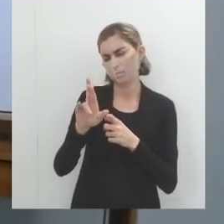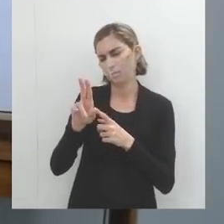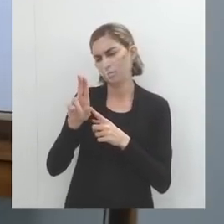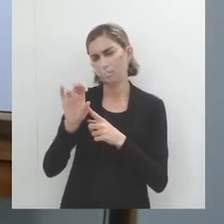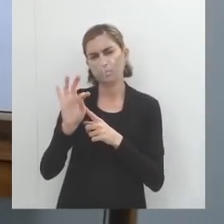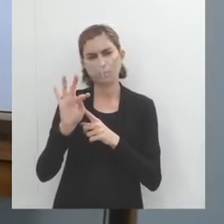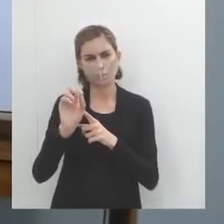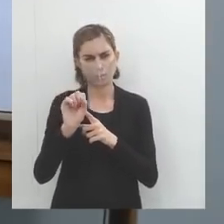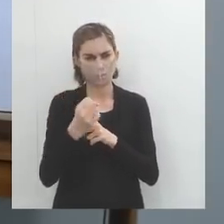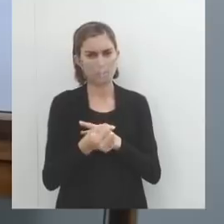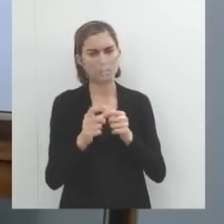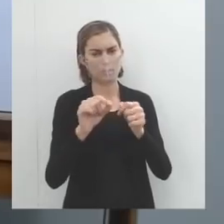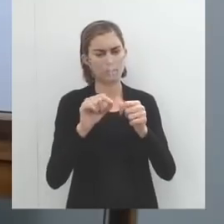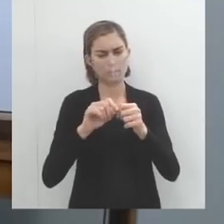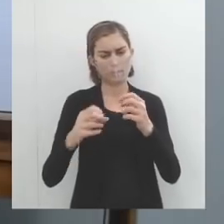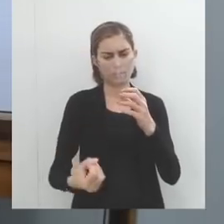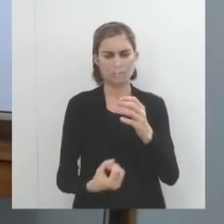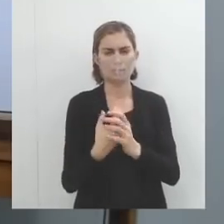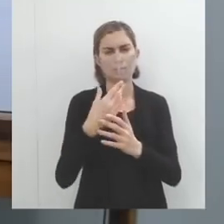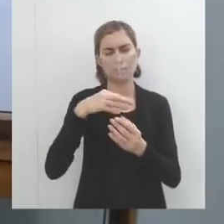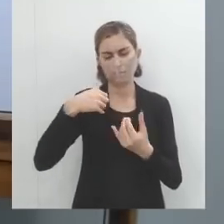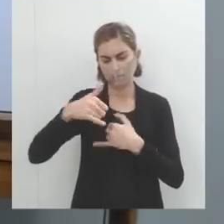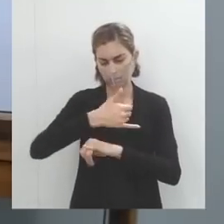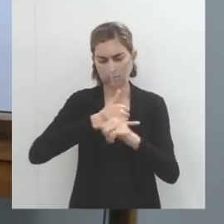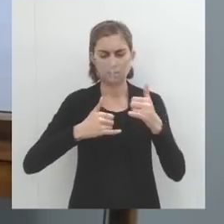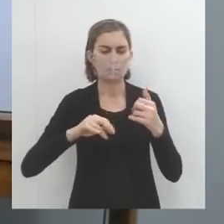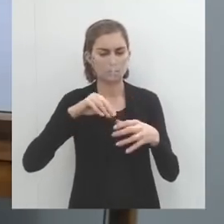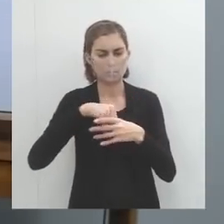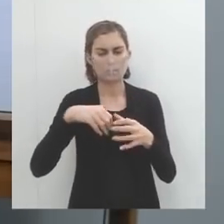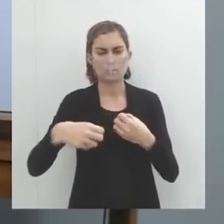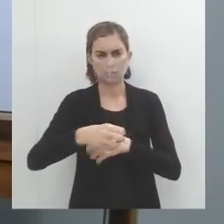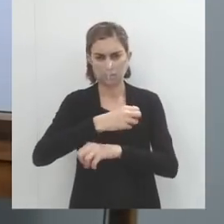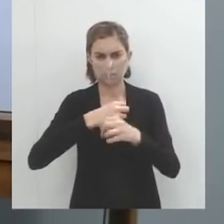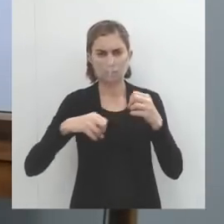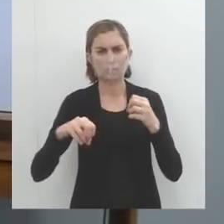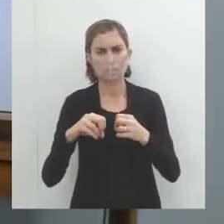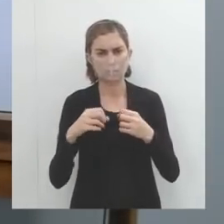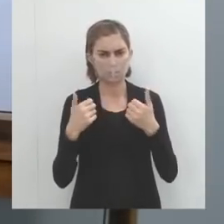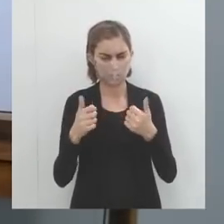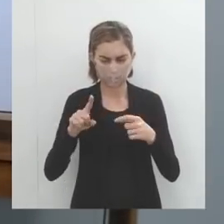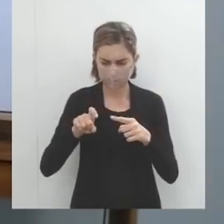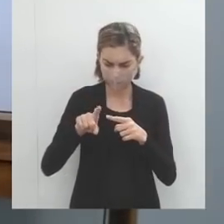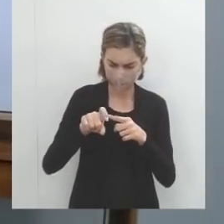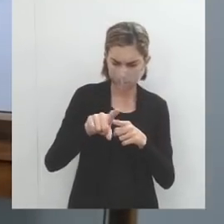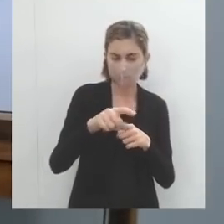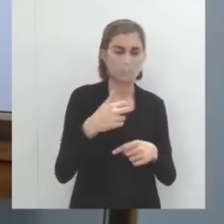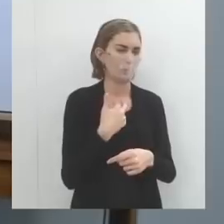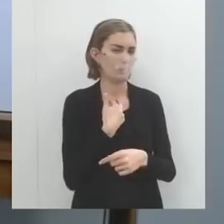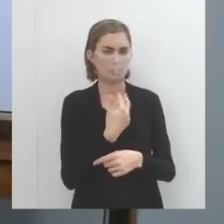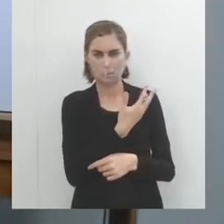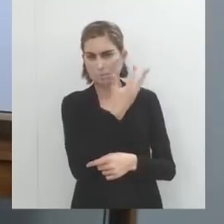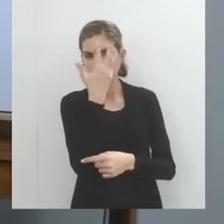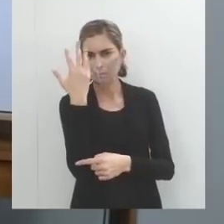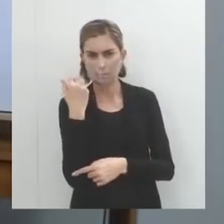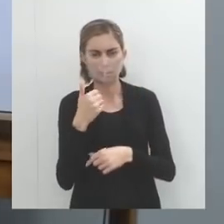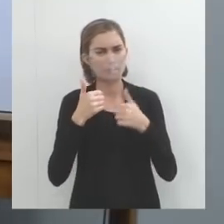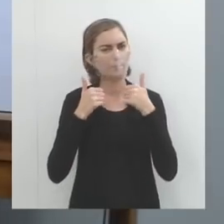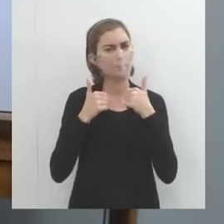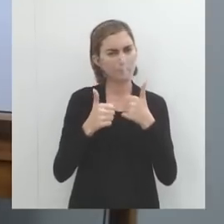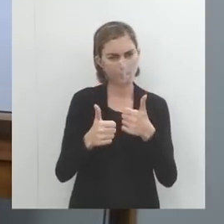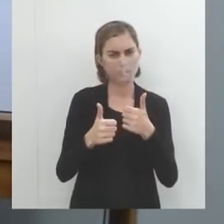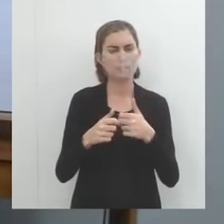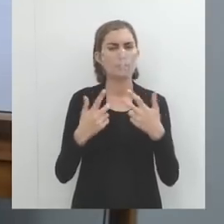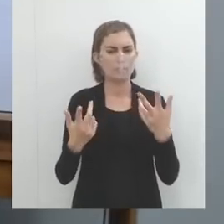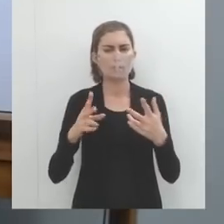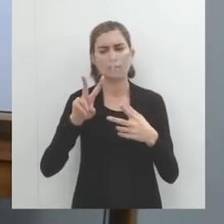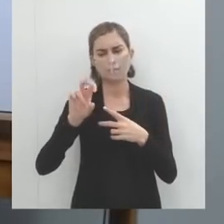ela que vai ser transformada em energia dentro dessa célulazinha aqui que a gente chama de espermatozoide, tá? A gente não pode esquecer disso. Aí assim, beleza, Andrei.